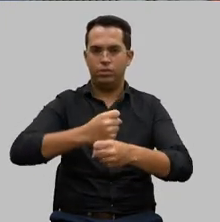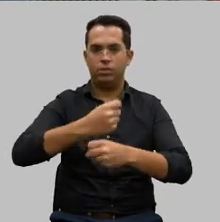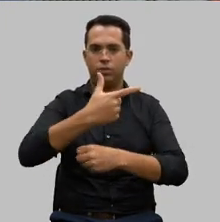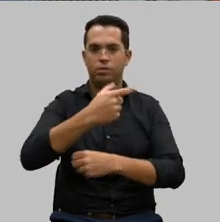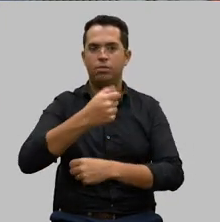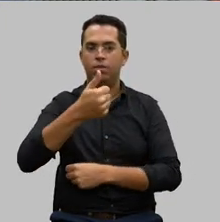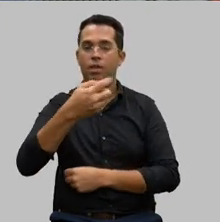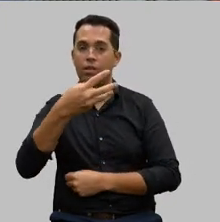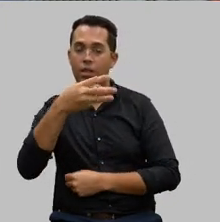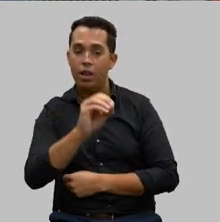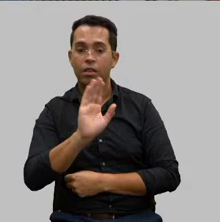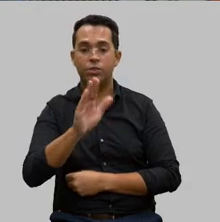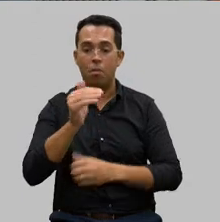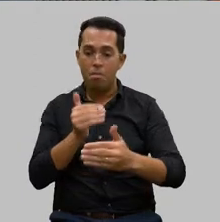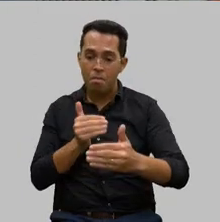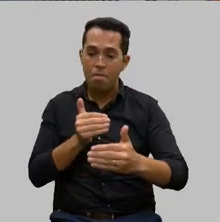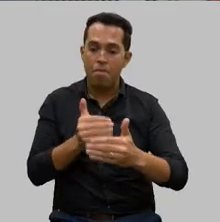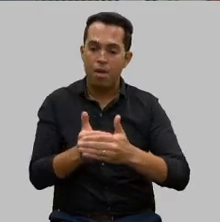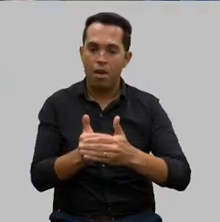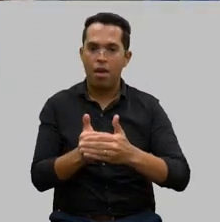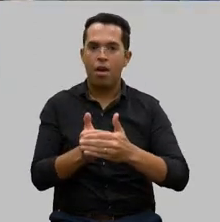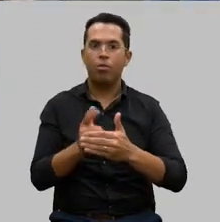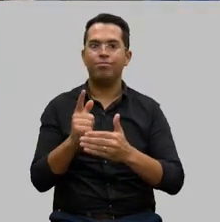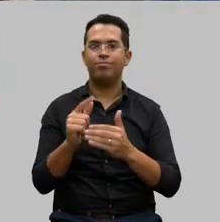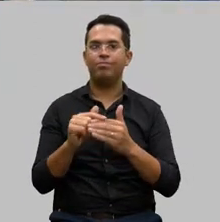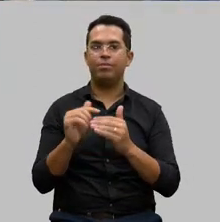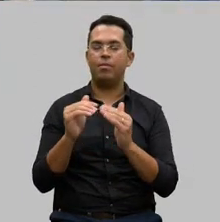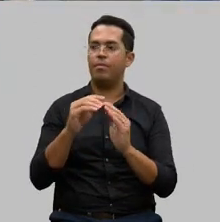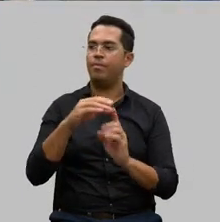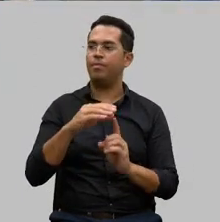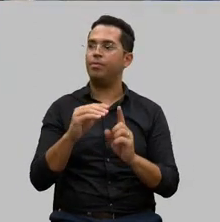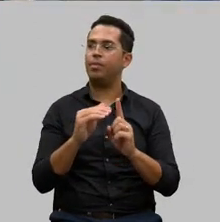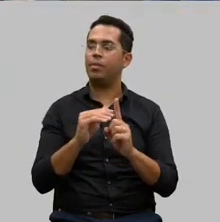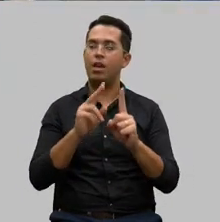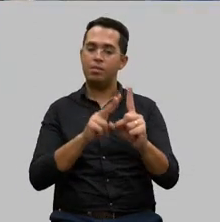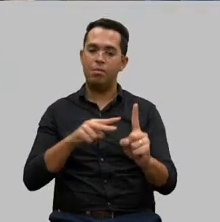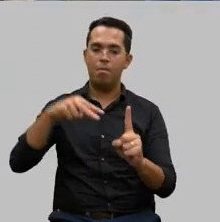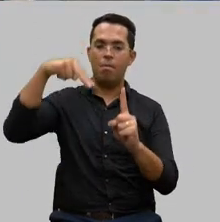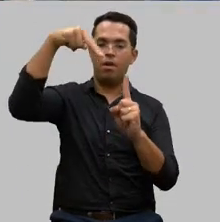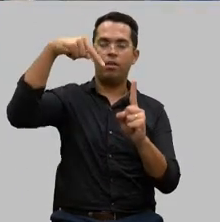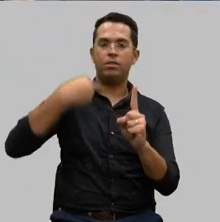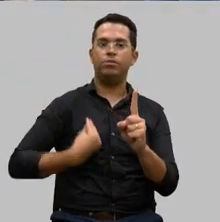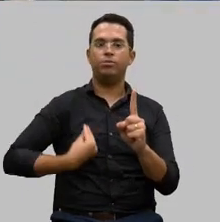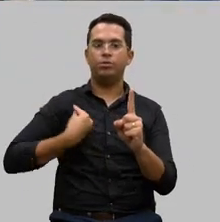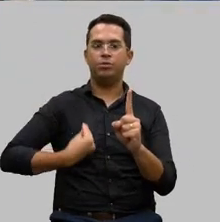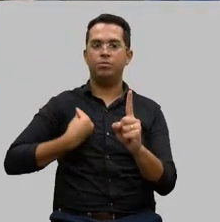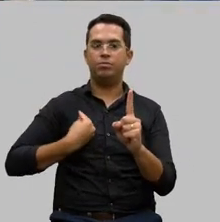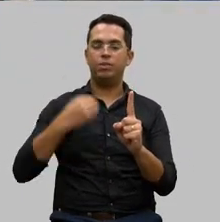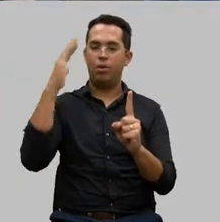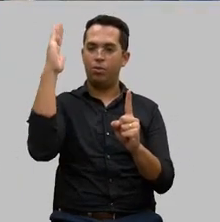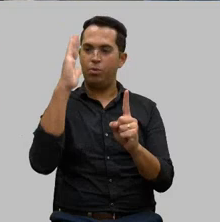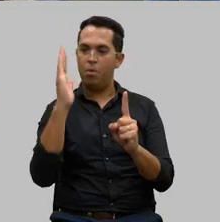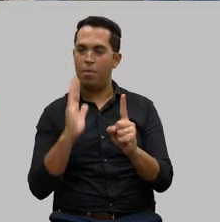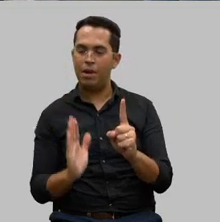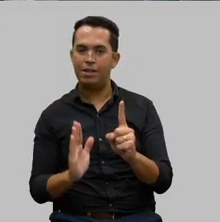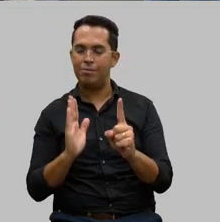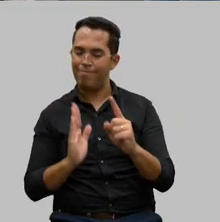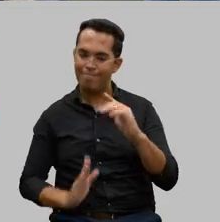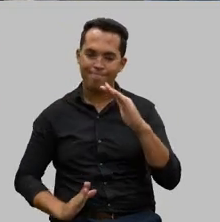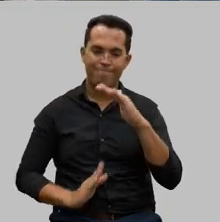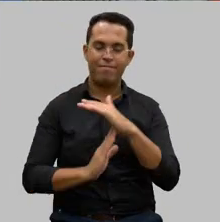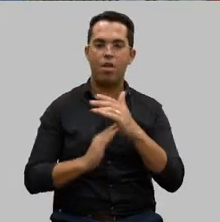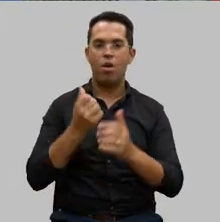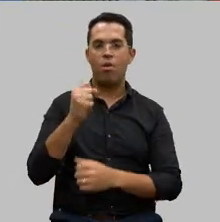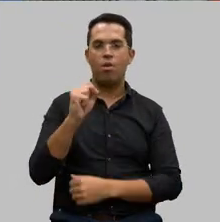Brasil Pass Sá dos 90 anos então a gente tem que tá atento tem que lutar mesmo